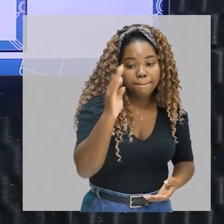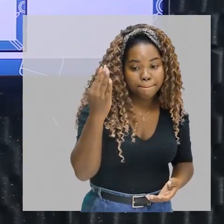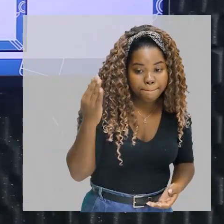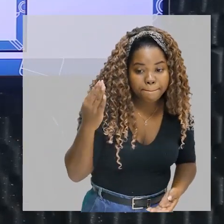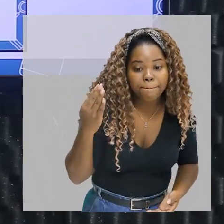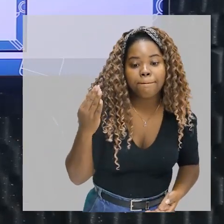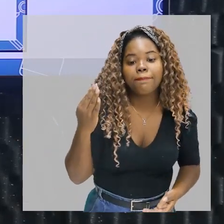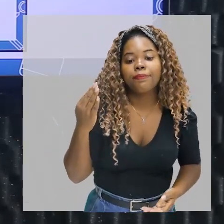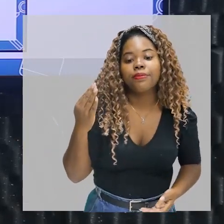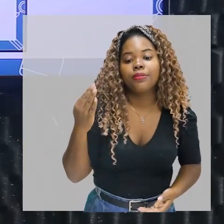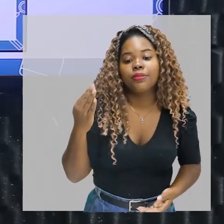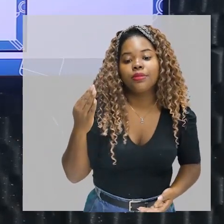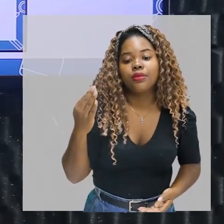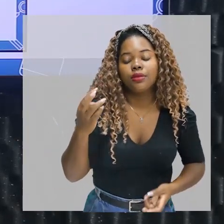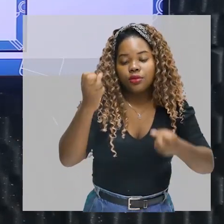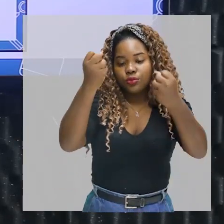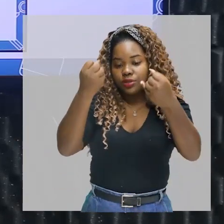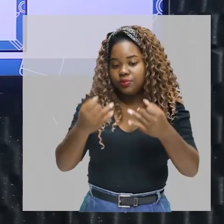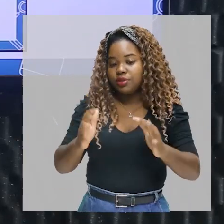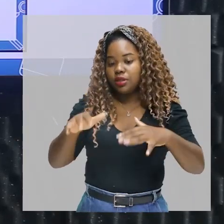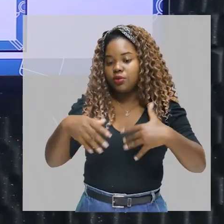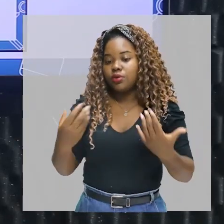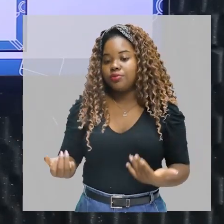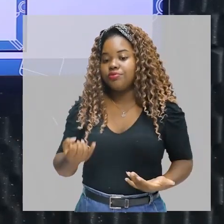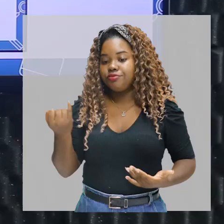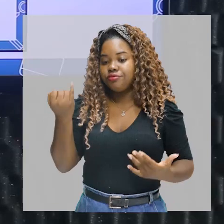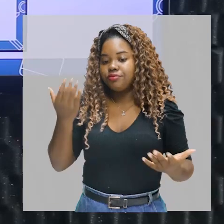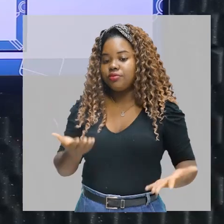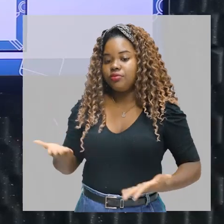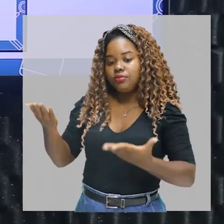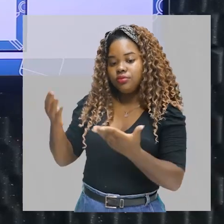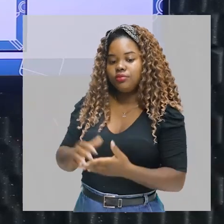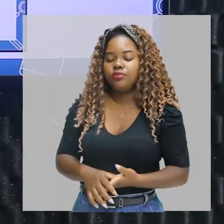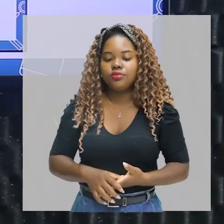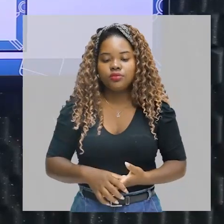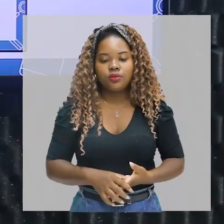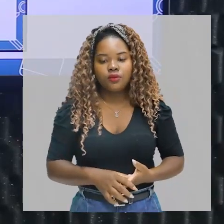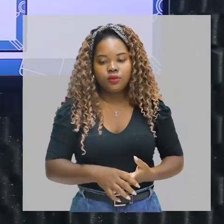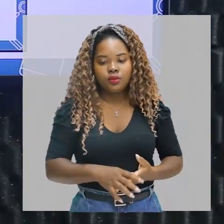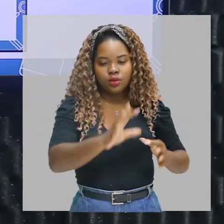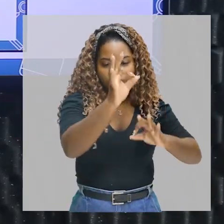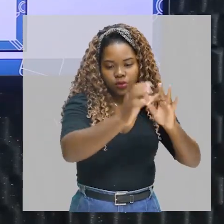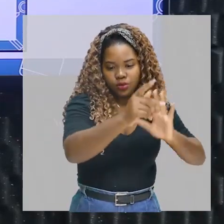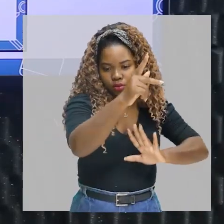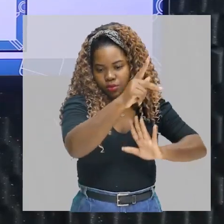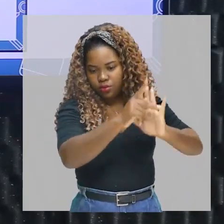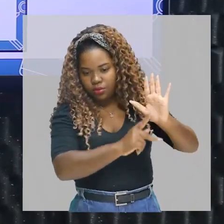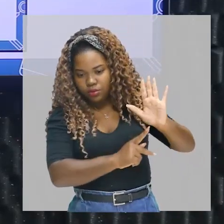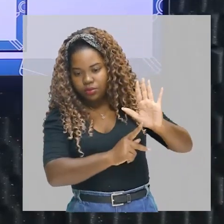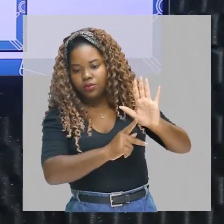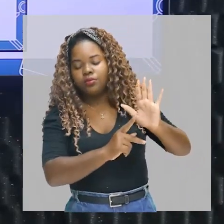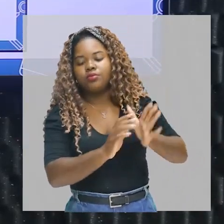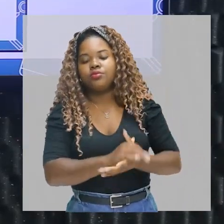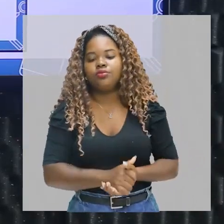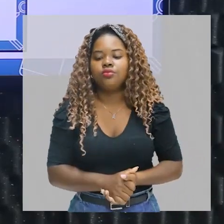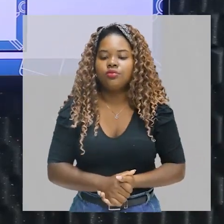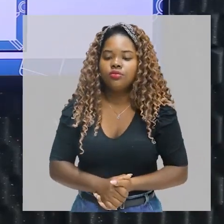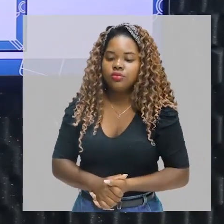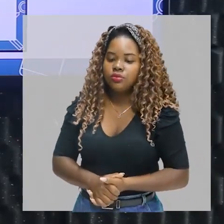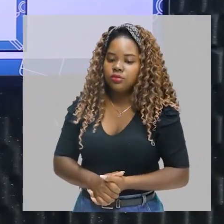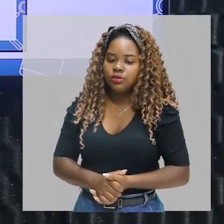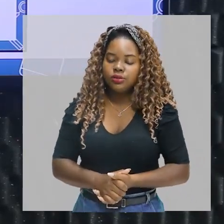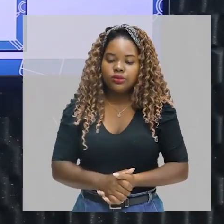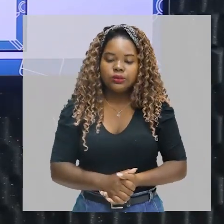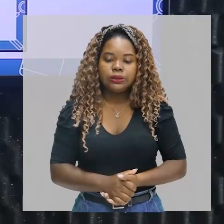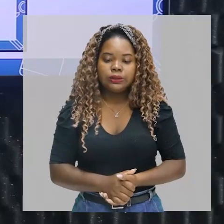biológica, eu falei dessa importância aqui, ó, de planejar, que as partes lá de quê? As partes lá do